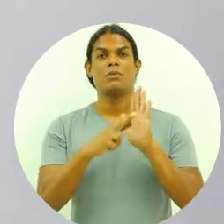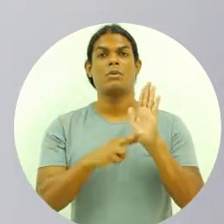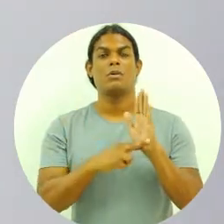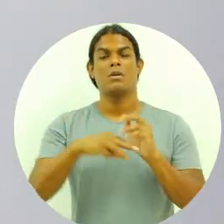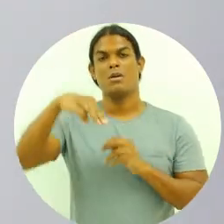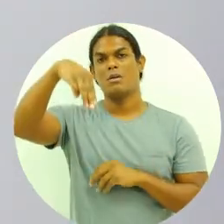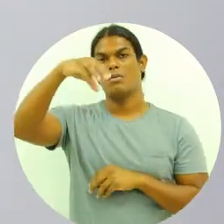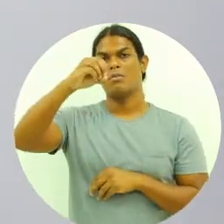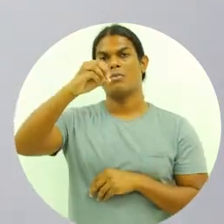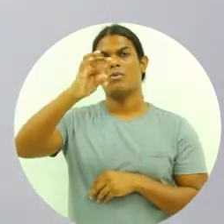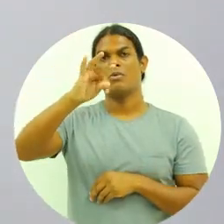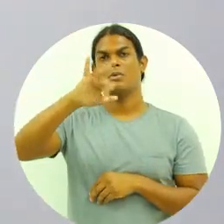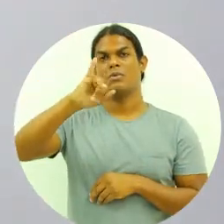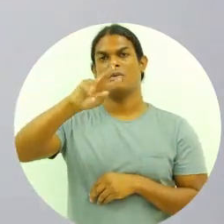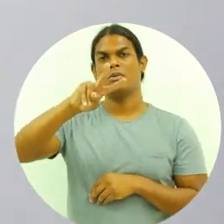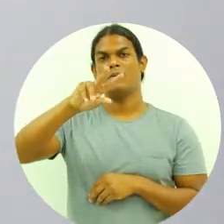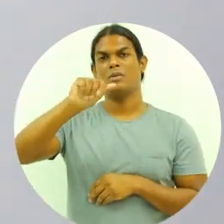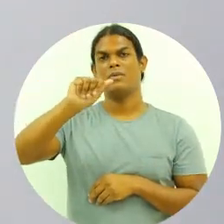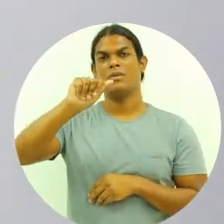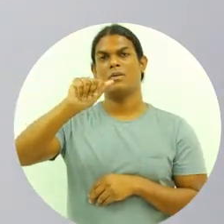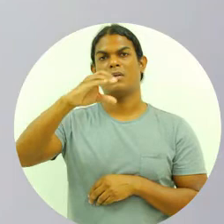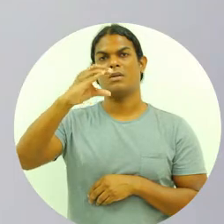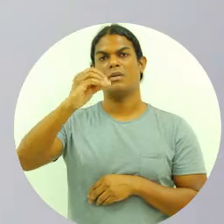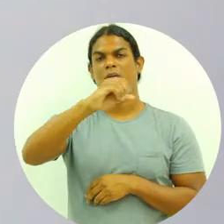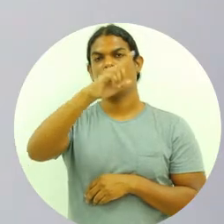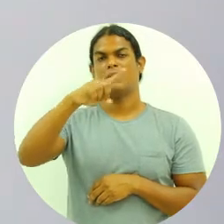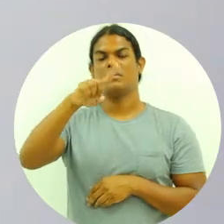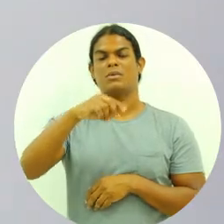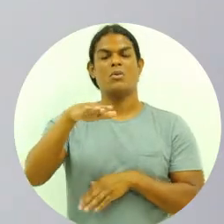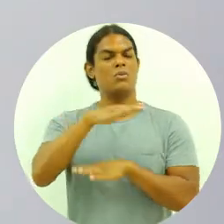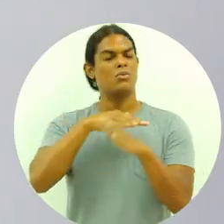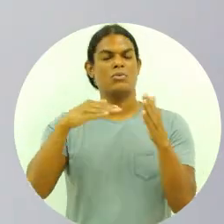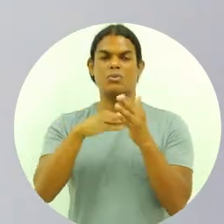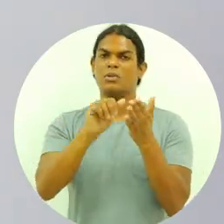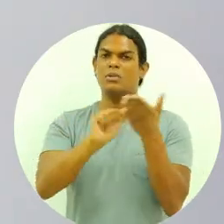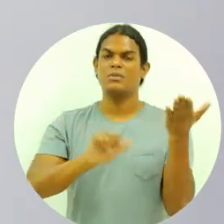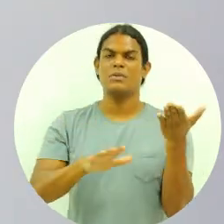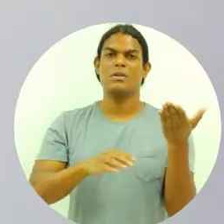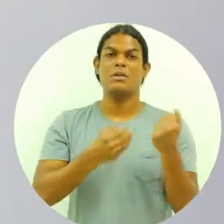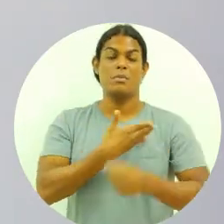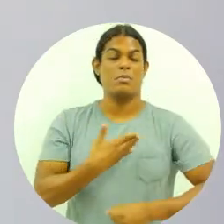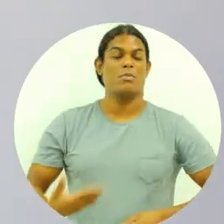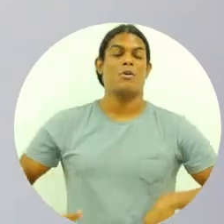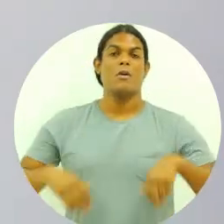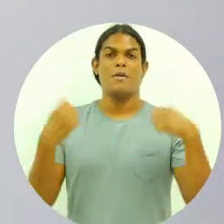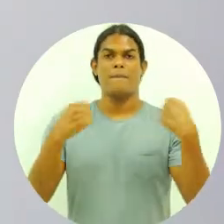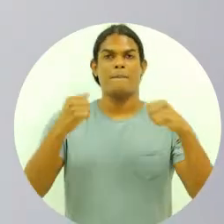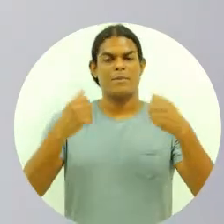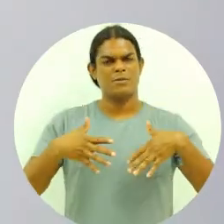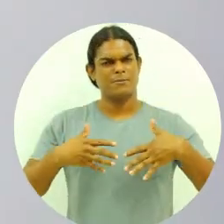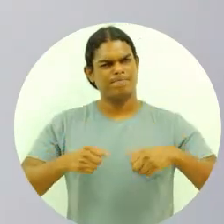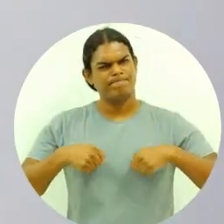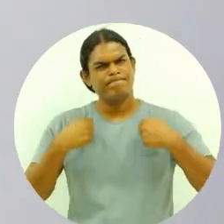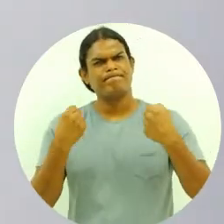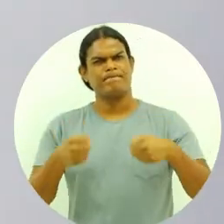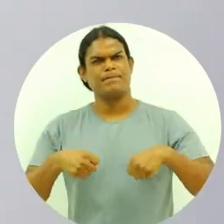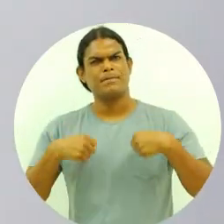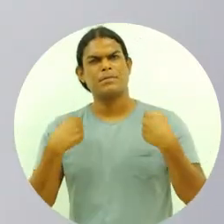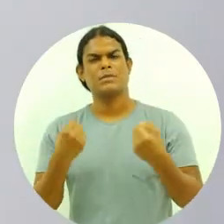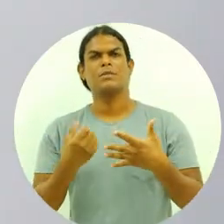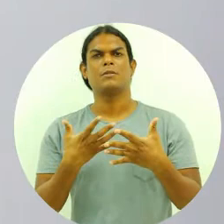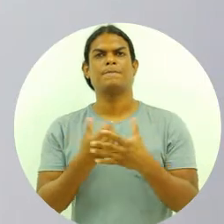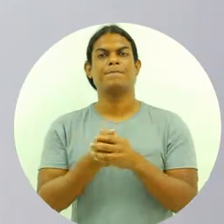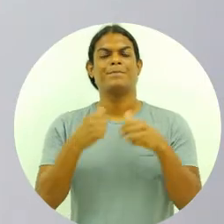Todo ato público, né, ele deve ser motivado, ou seja, ele deve estar lá explícito o motivo pelo qual ele foi